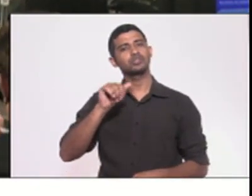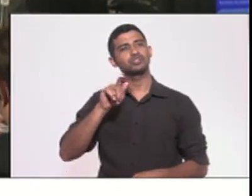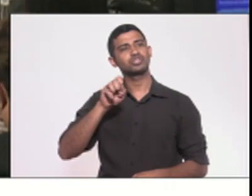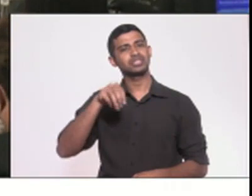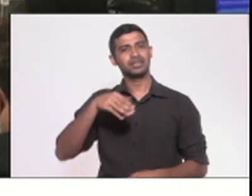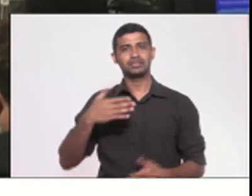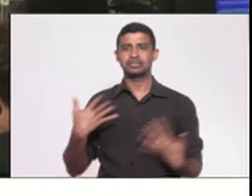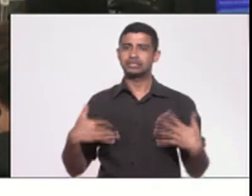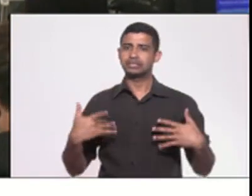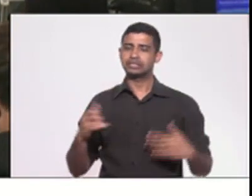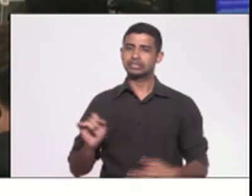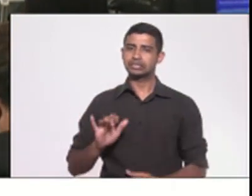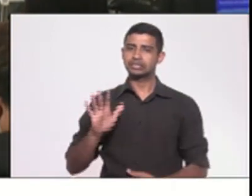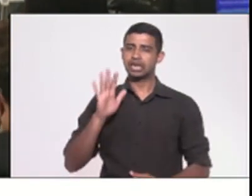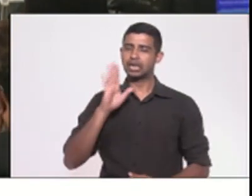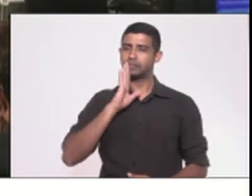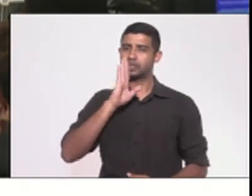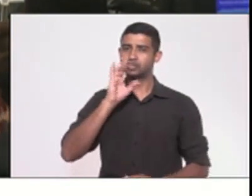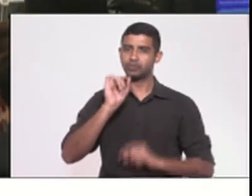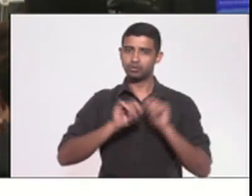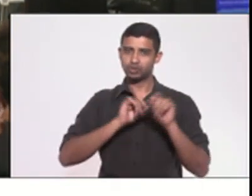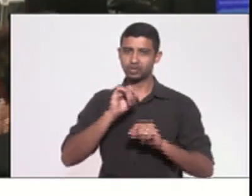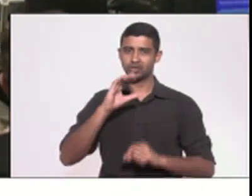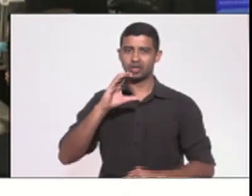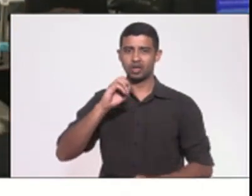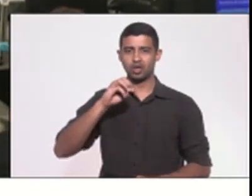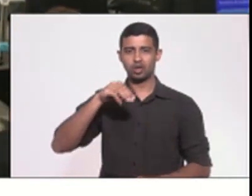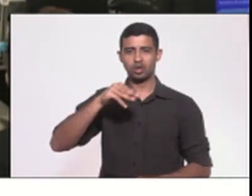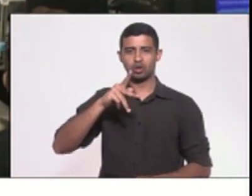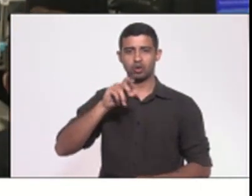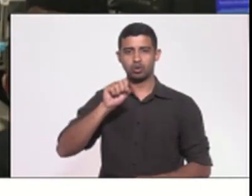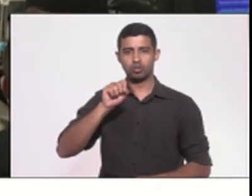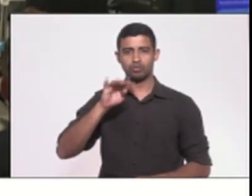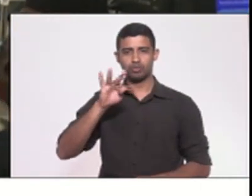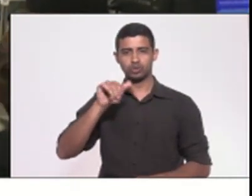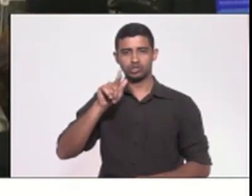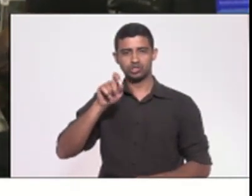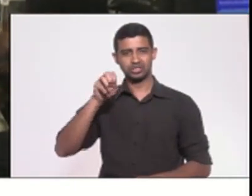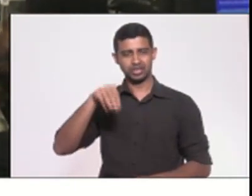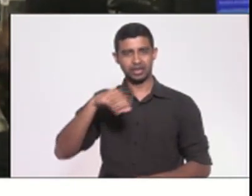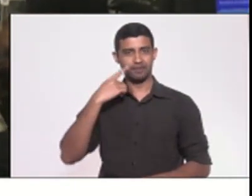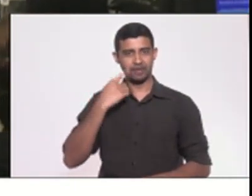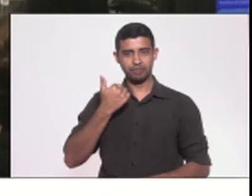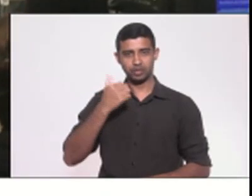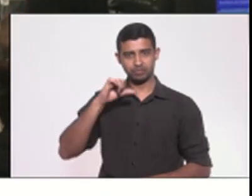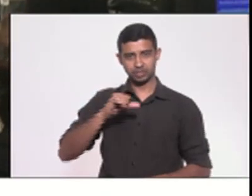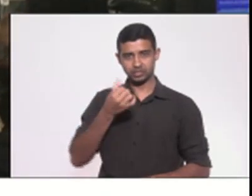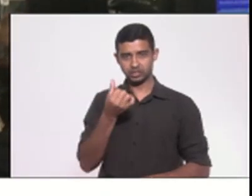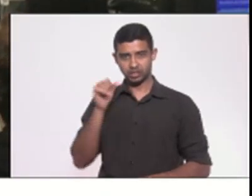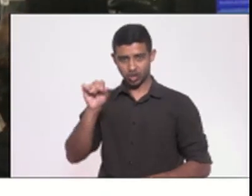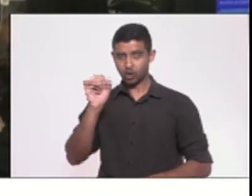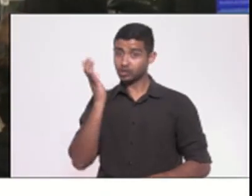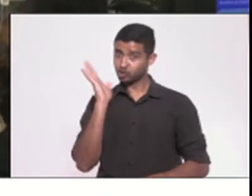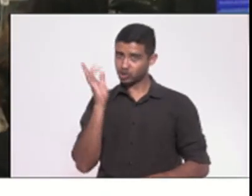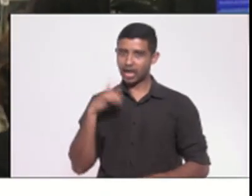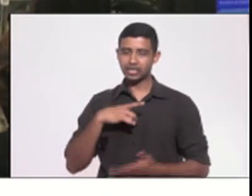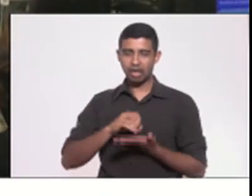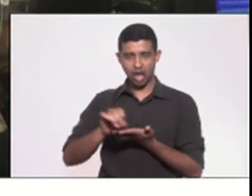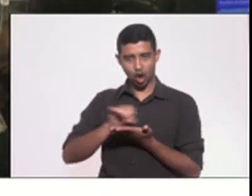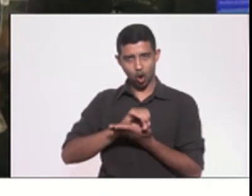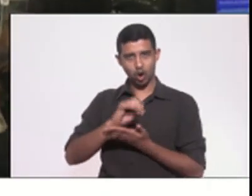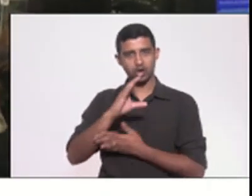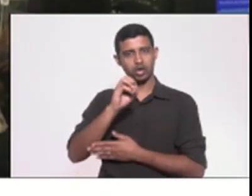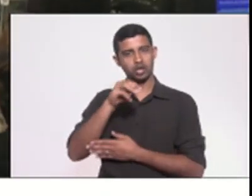cara, especialmente a compostagem. Em 78, nós já produzimos composto orgânico no município do